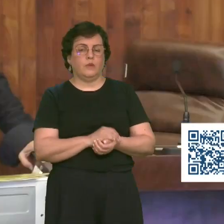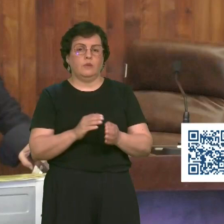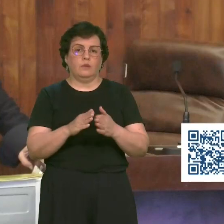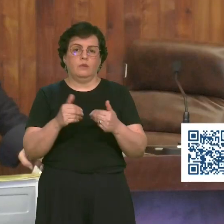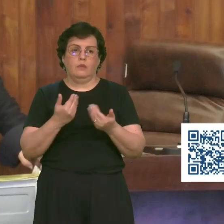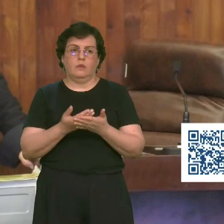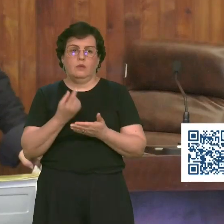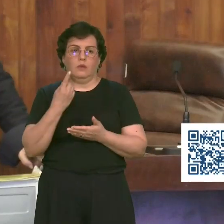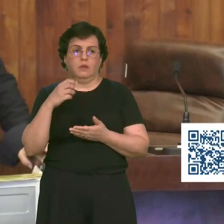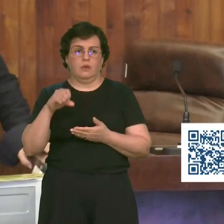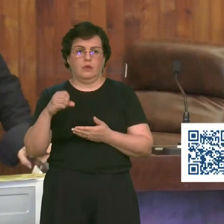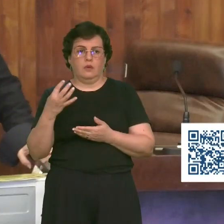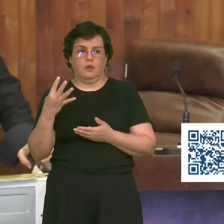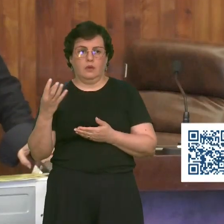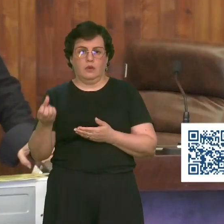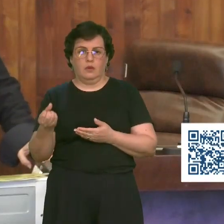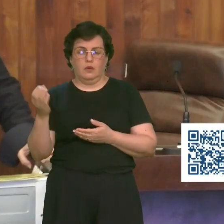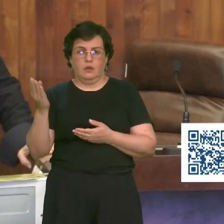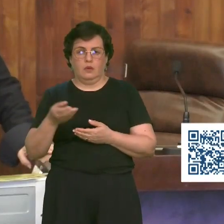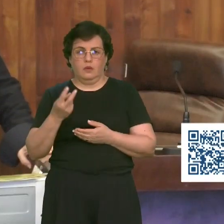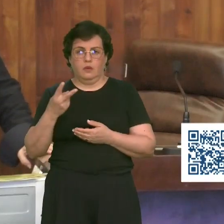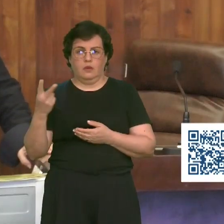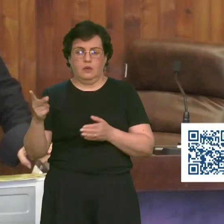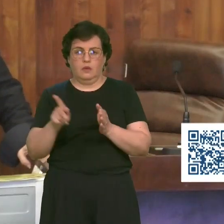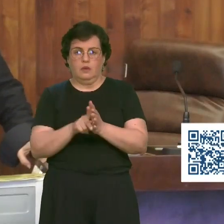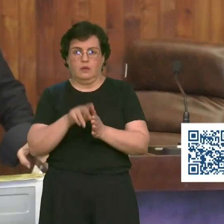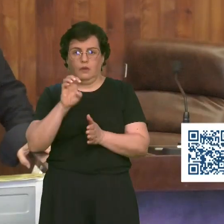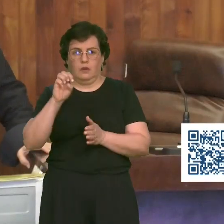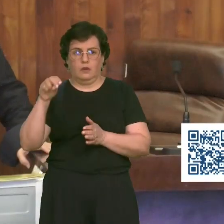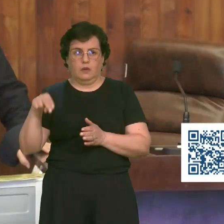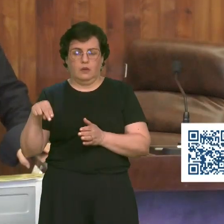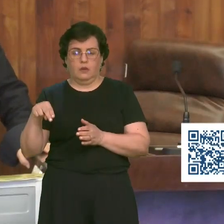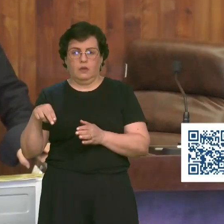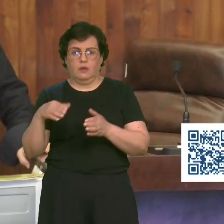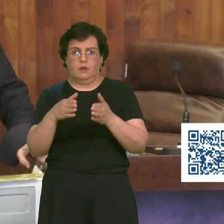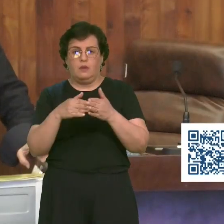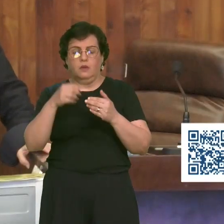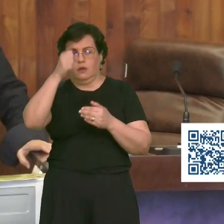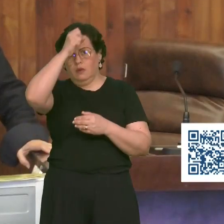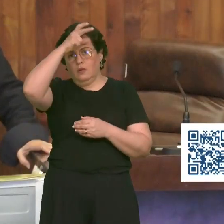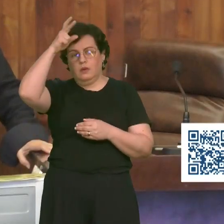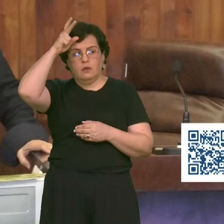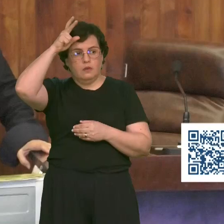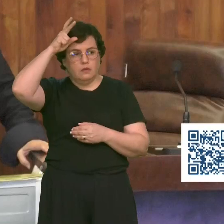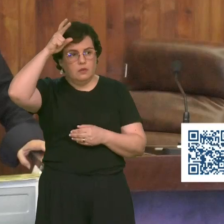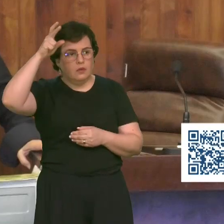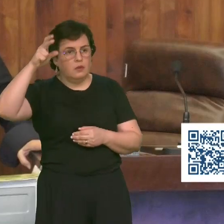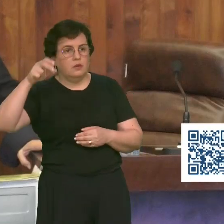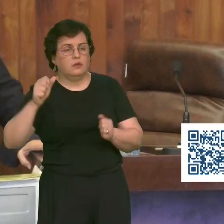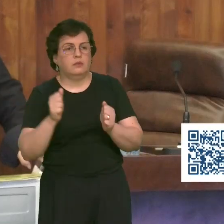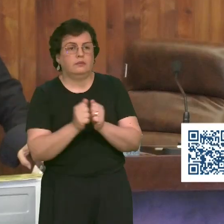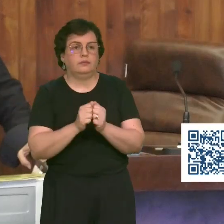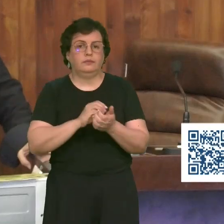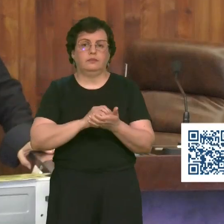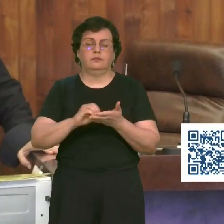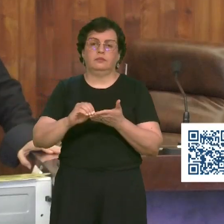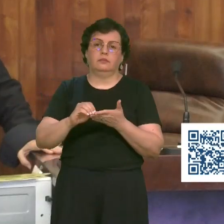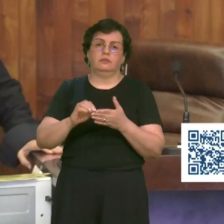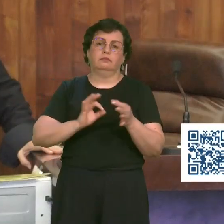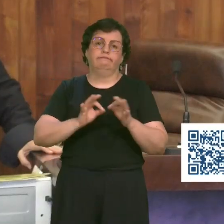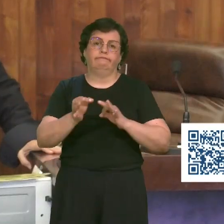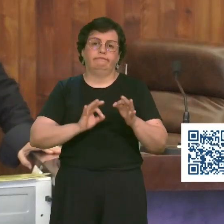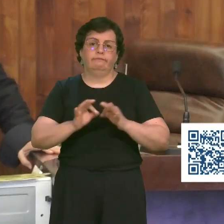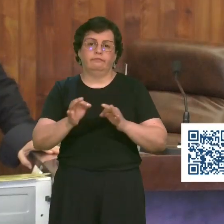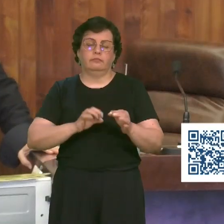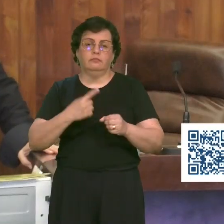requerimento 1946 2022 Vereador Eduardo Nascimento solicitando ao Prefeito Municipal Daniel Alonso juntamente ao secretário